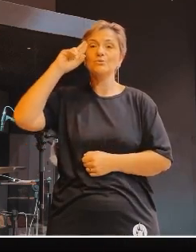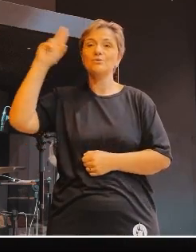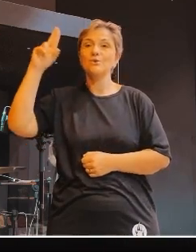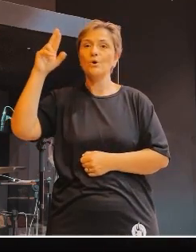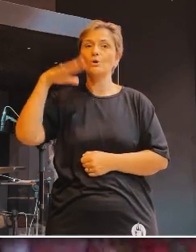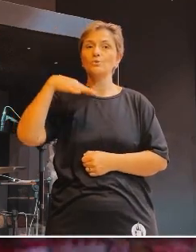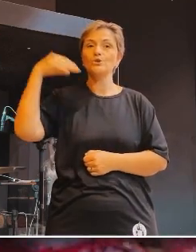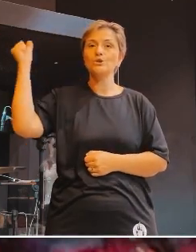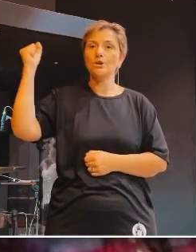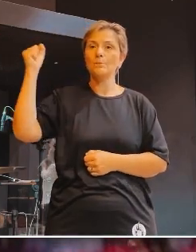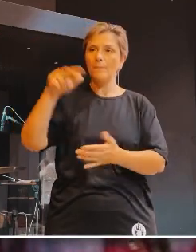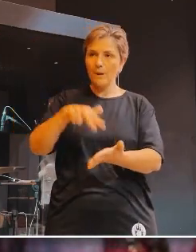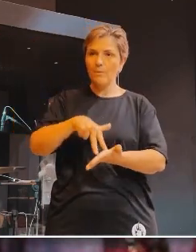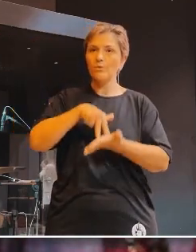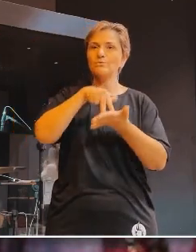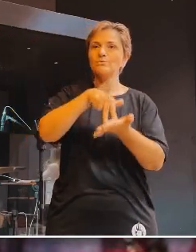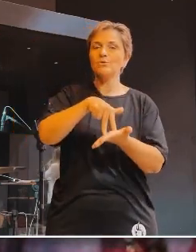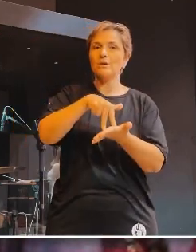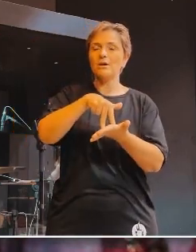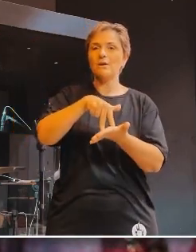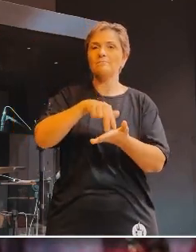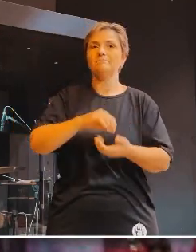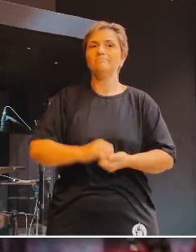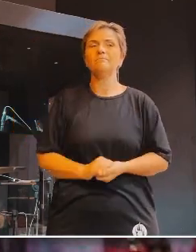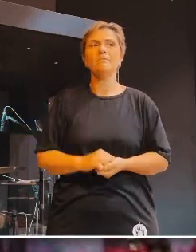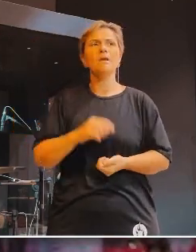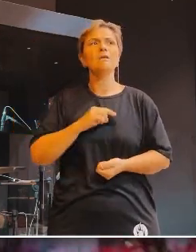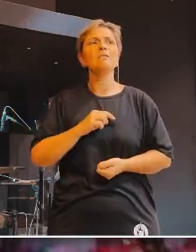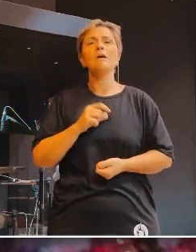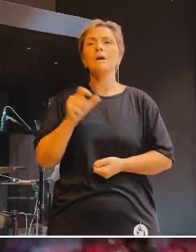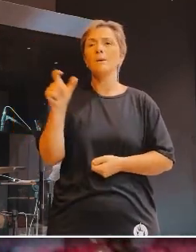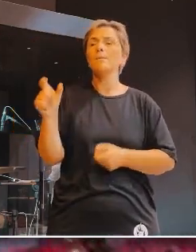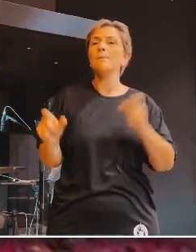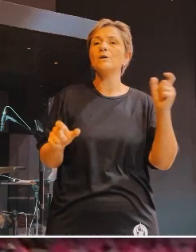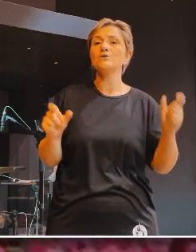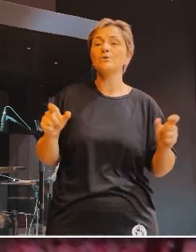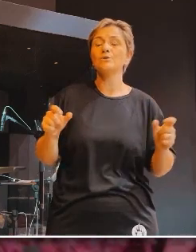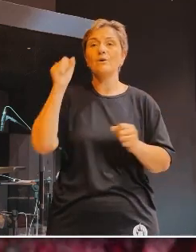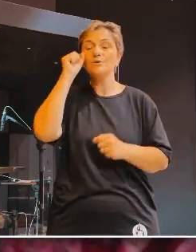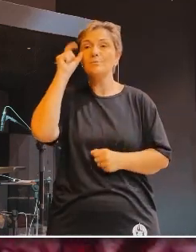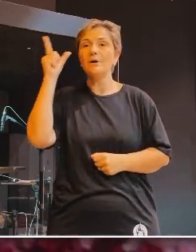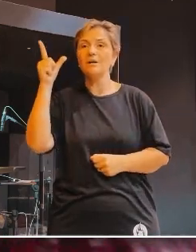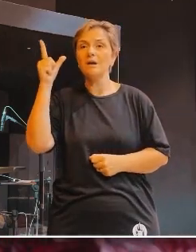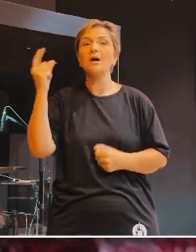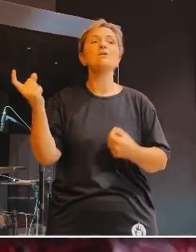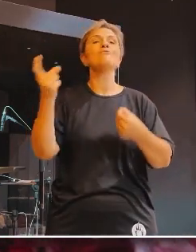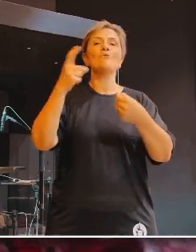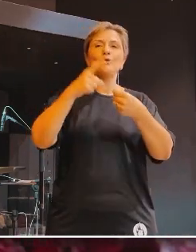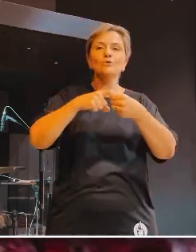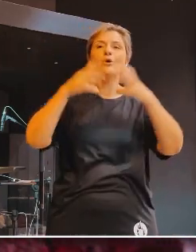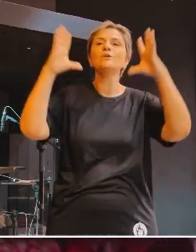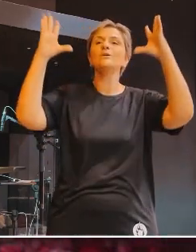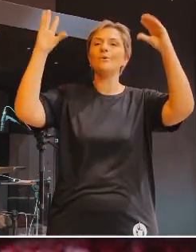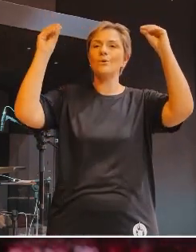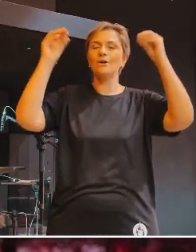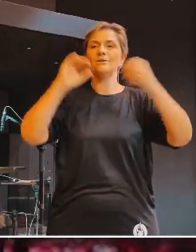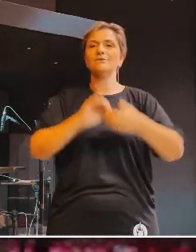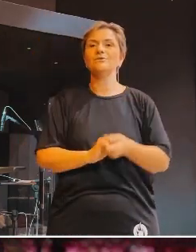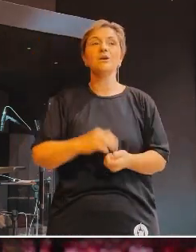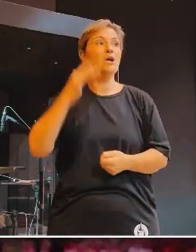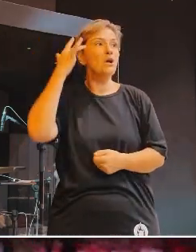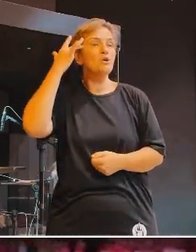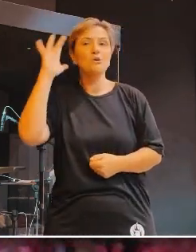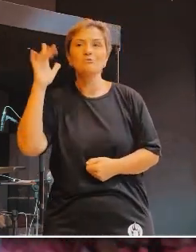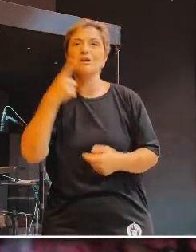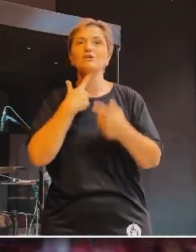posicionamento, amém, igreja? Teve gente que veio no culto de manhã e voltou de noite. Eu não sei